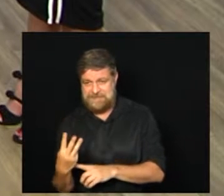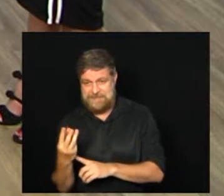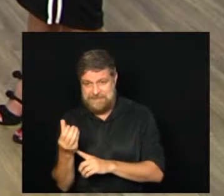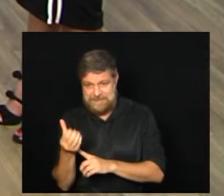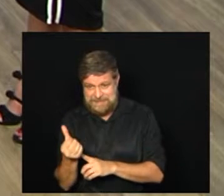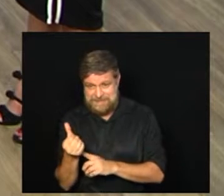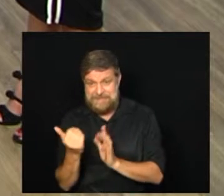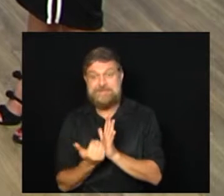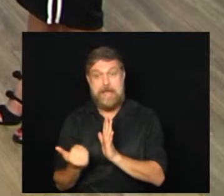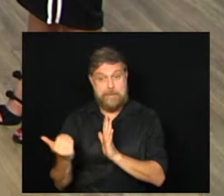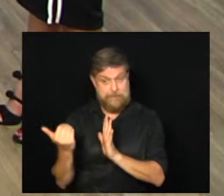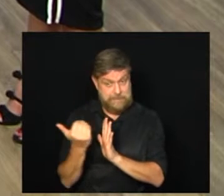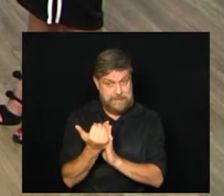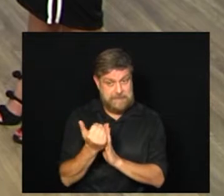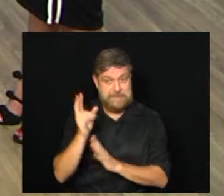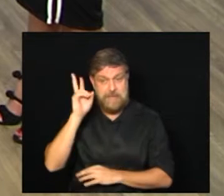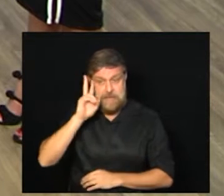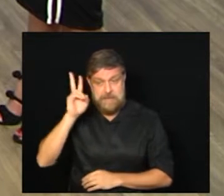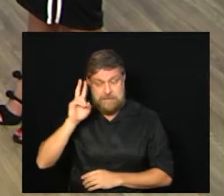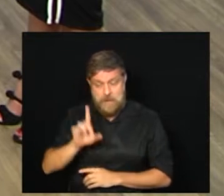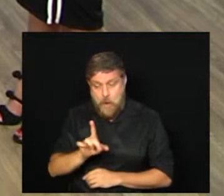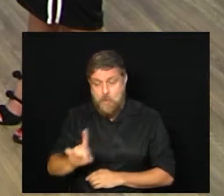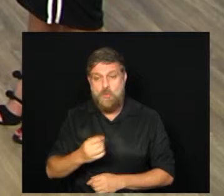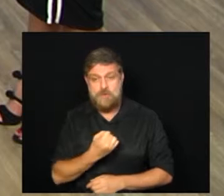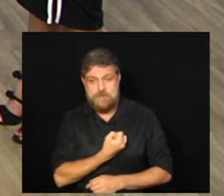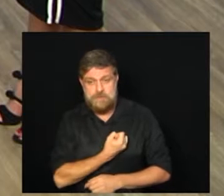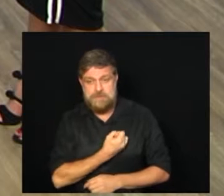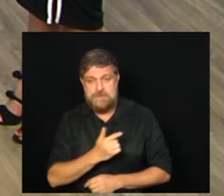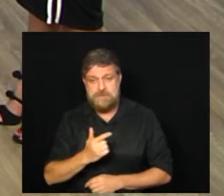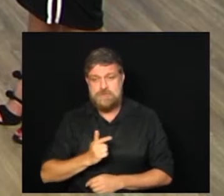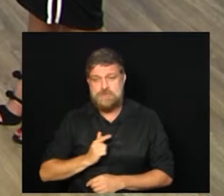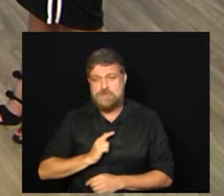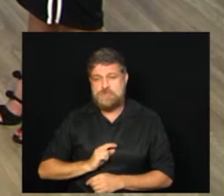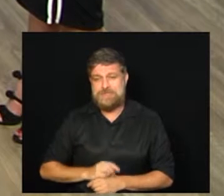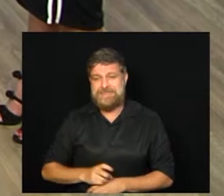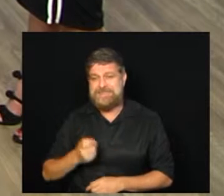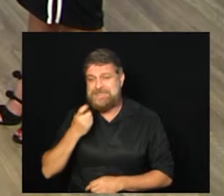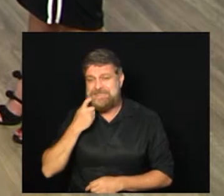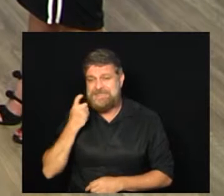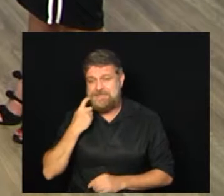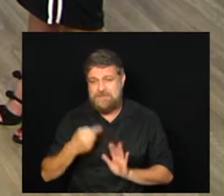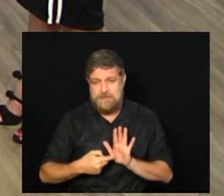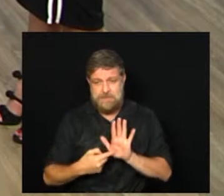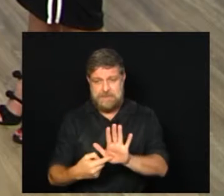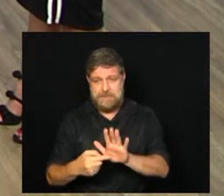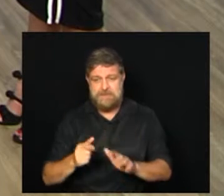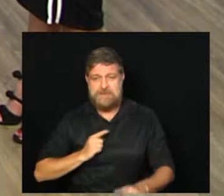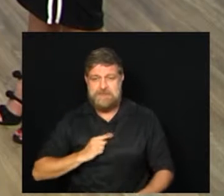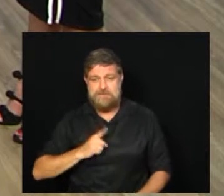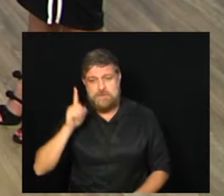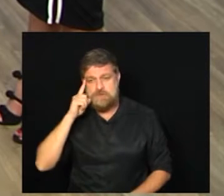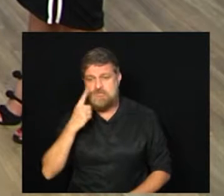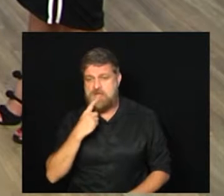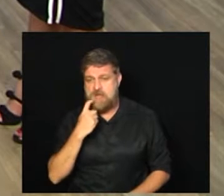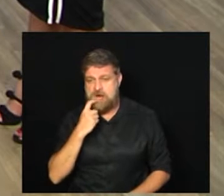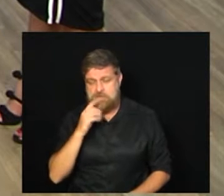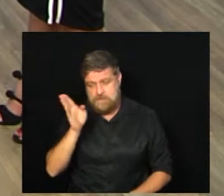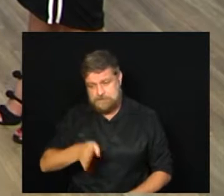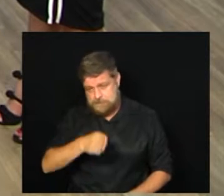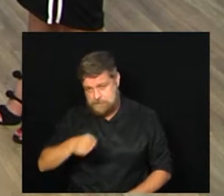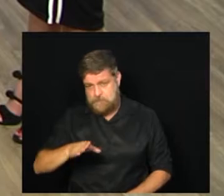1.336 a mais. Lembrando que a última atualização havia acontecido na sexta-feira. Nós tivemos o feriado, portanto,